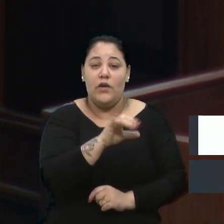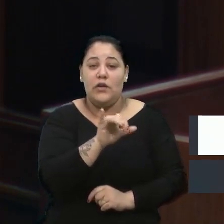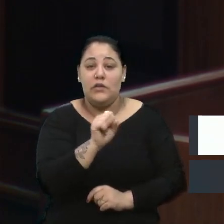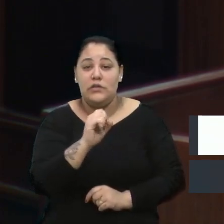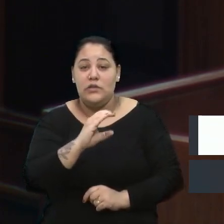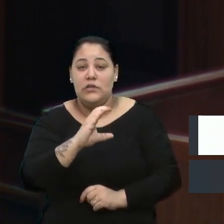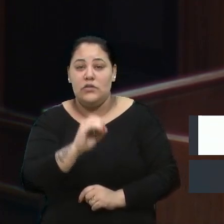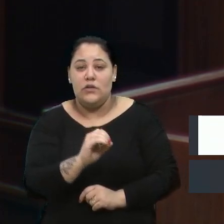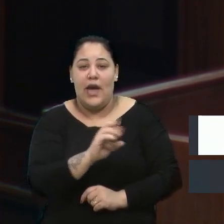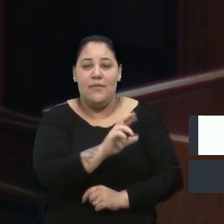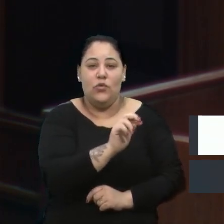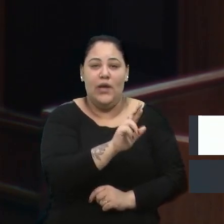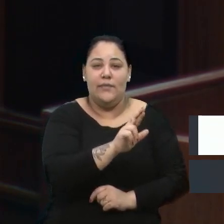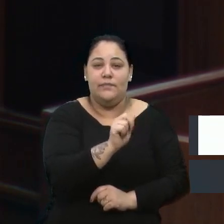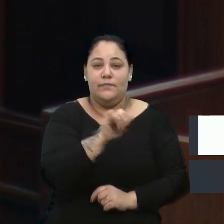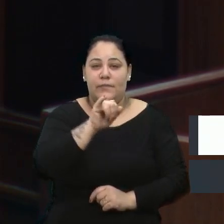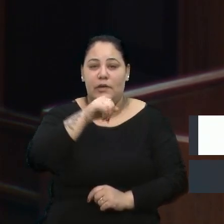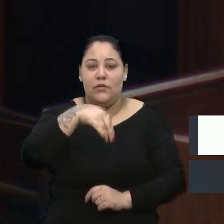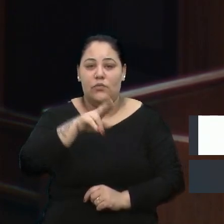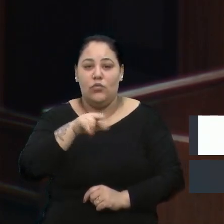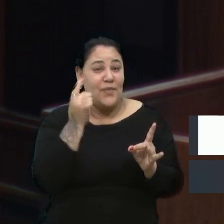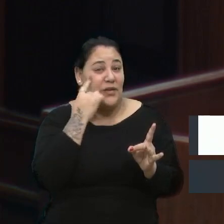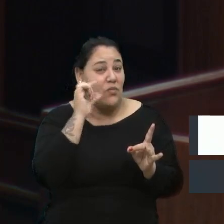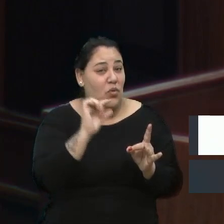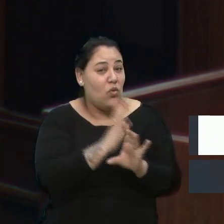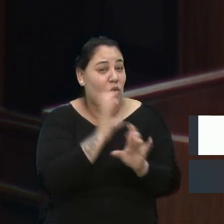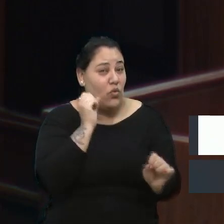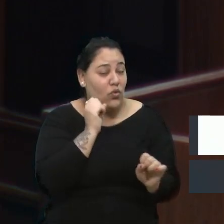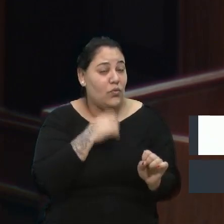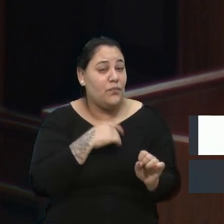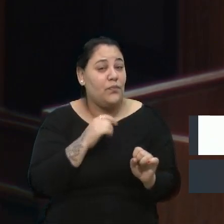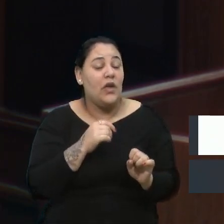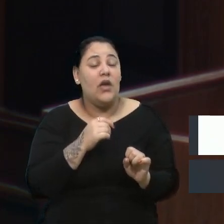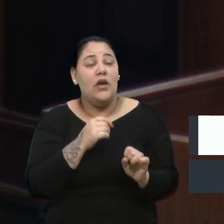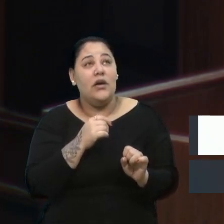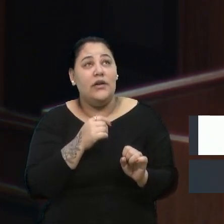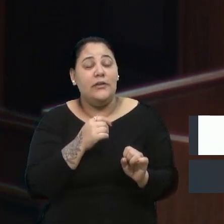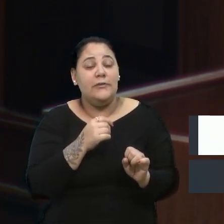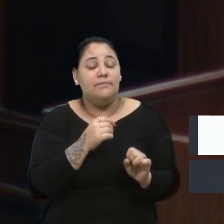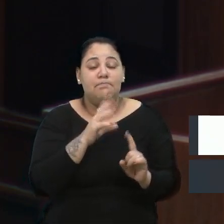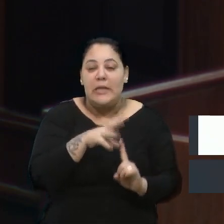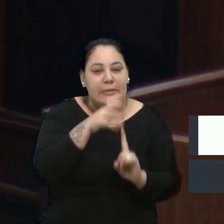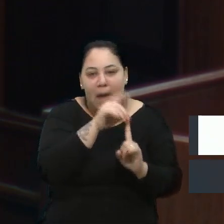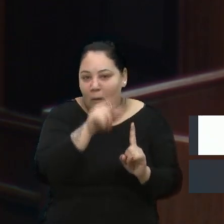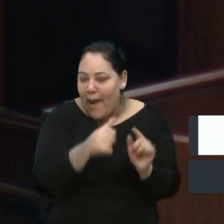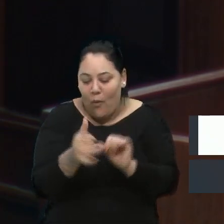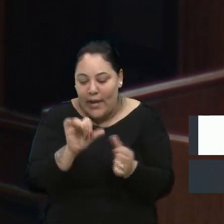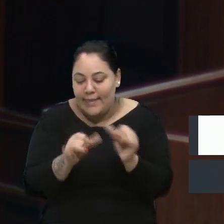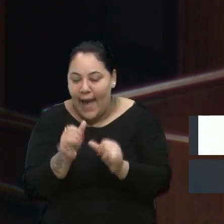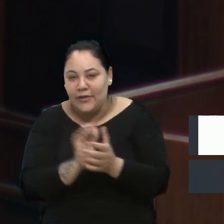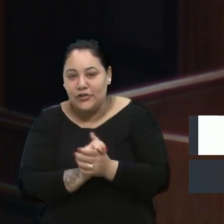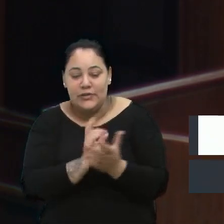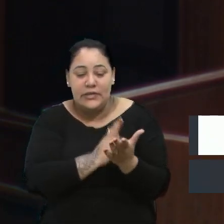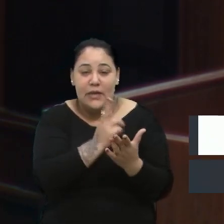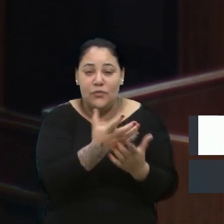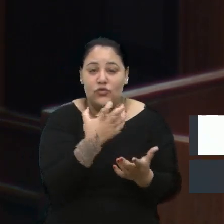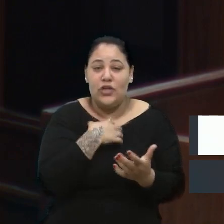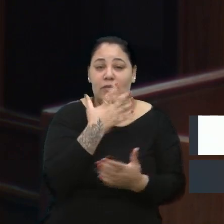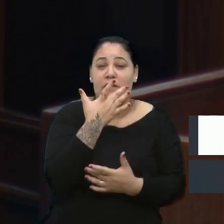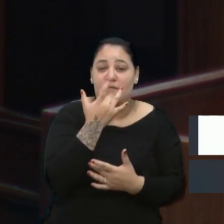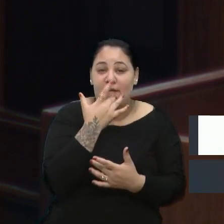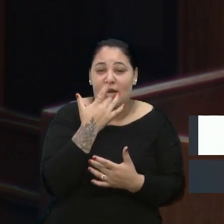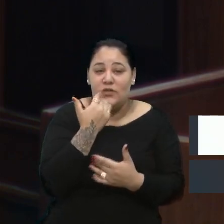ainda, né, em 93, ali um novo negócio surgia, que viria a ser o primeiro shopping center da cidade. A inauguração ocorreu no dia 29 de